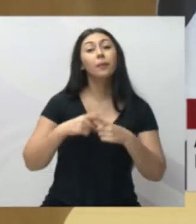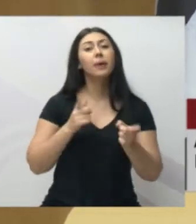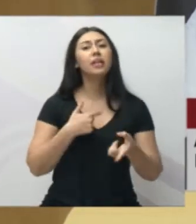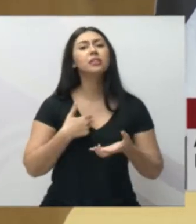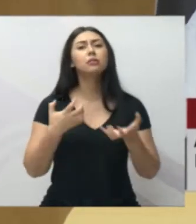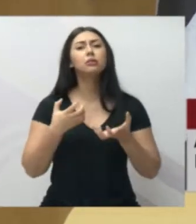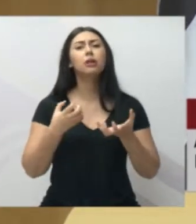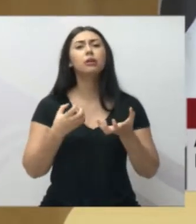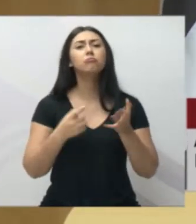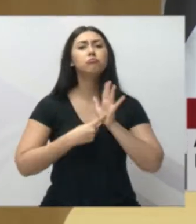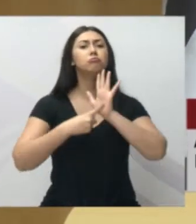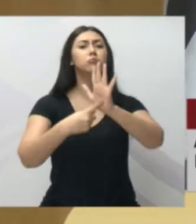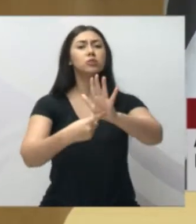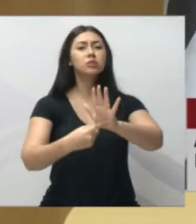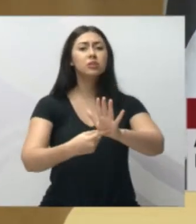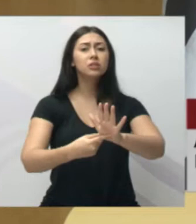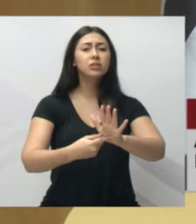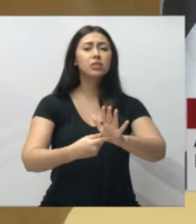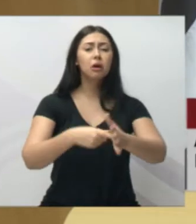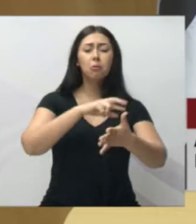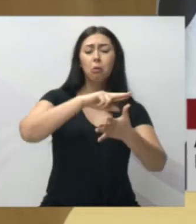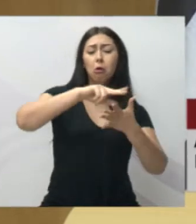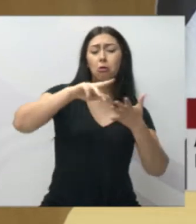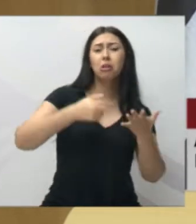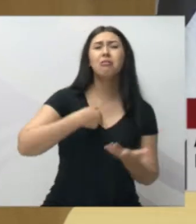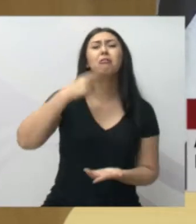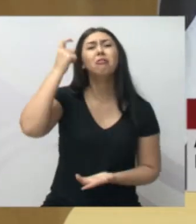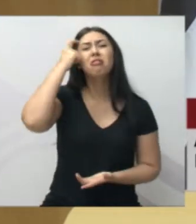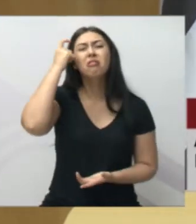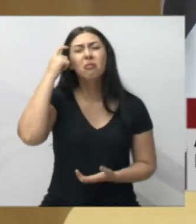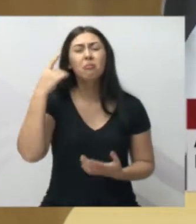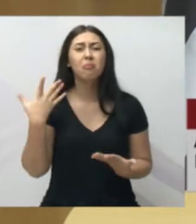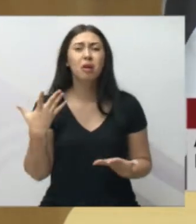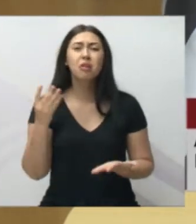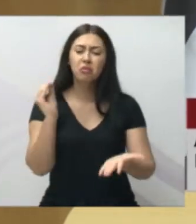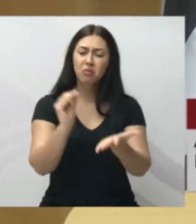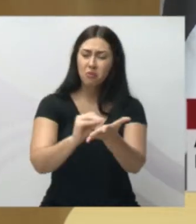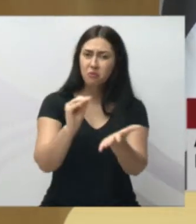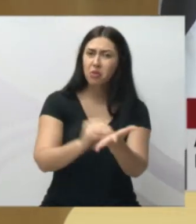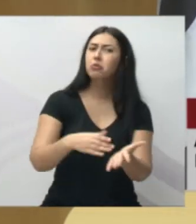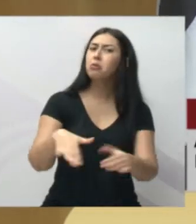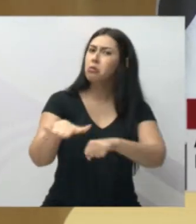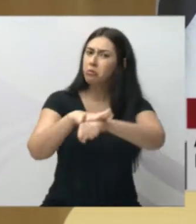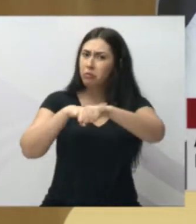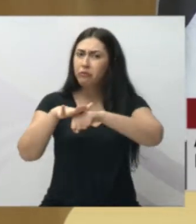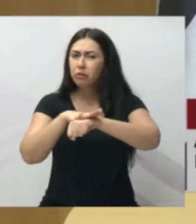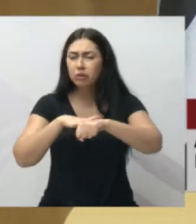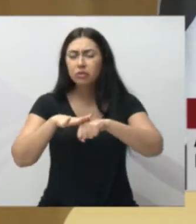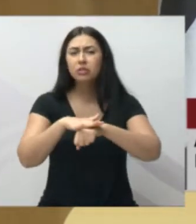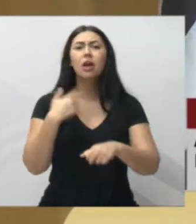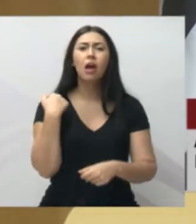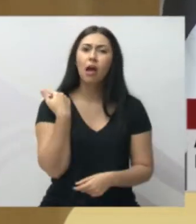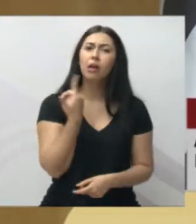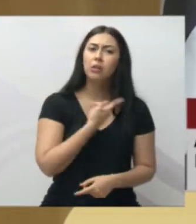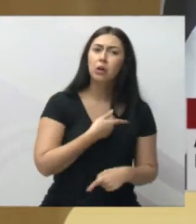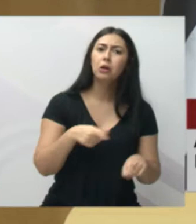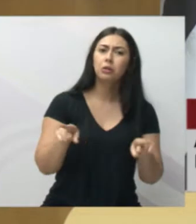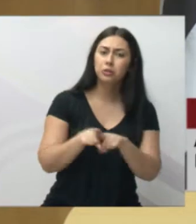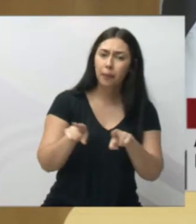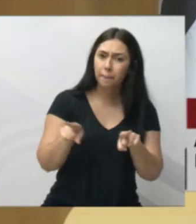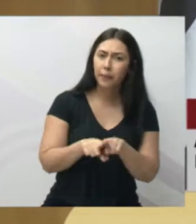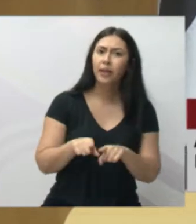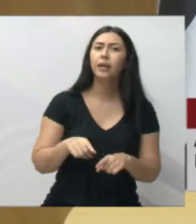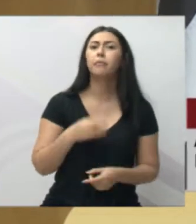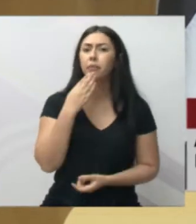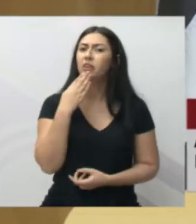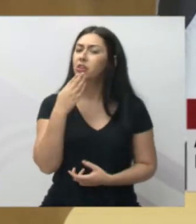eu deixo meu protesto da forma que foi conduzida rapidamente, sem conversar com nós que somos coautoras. E, mais